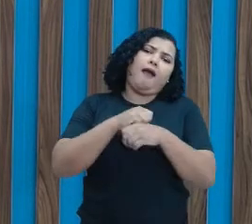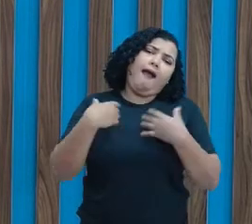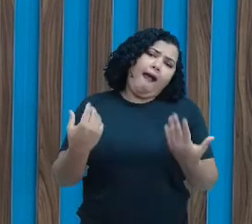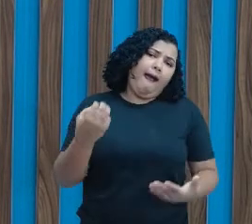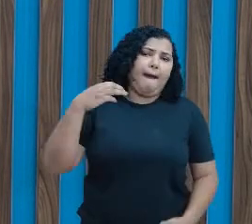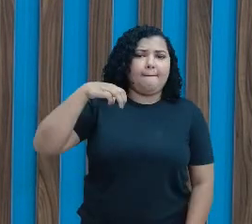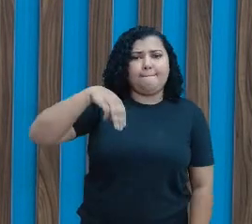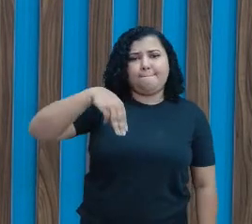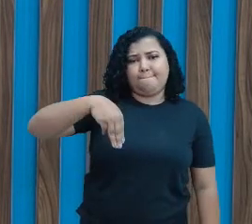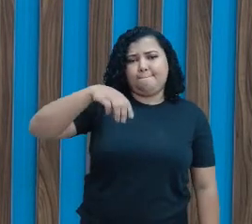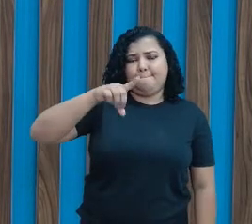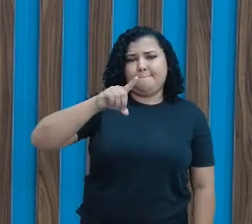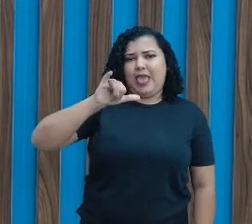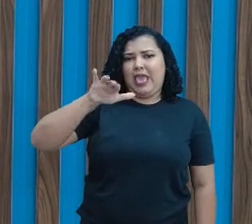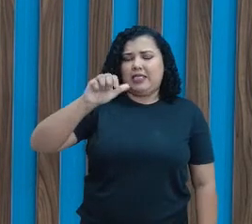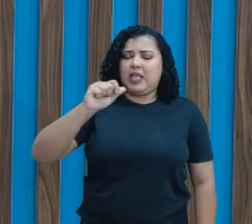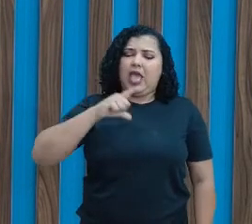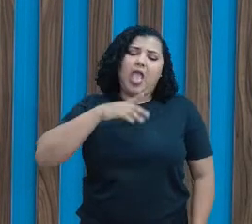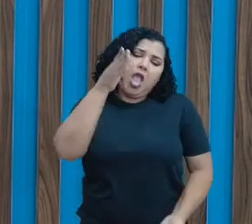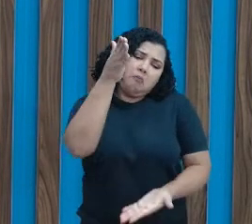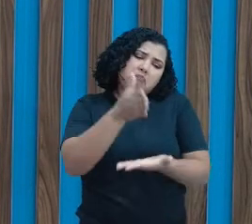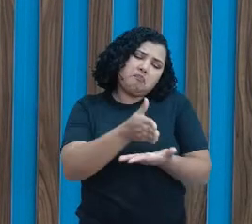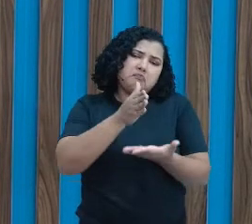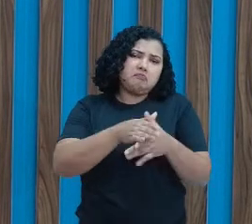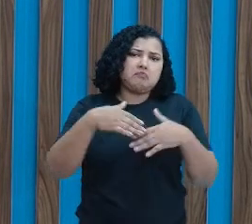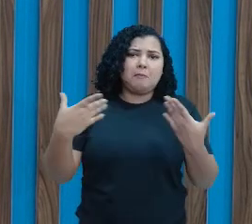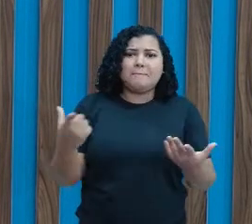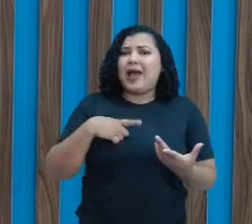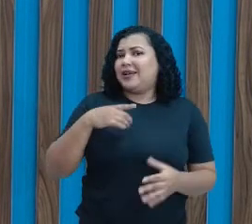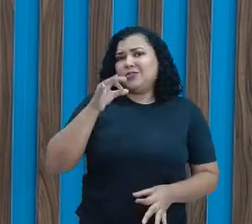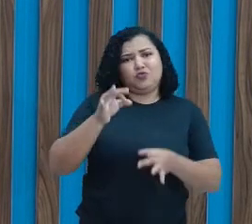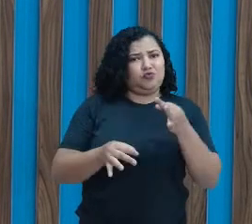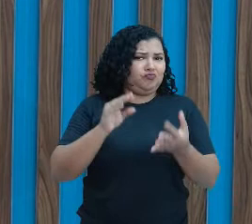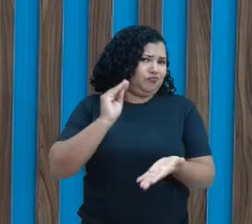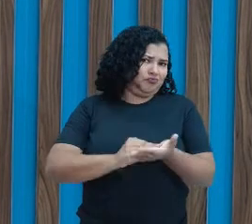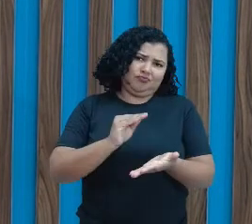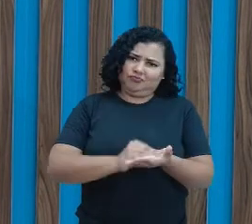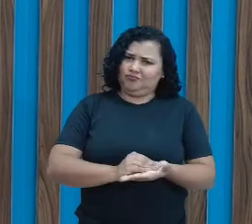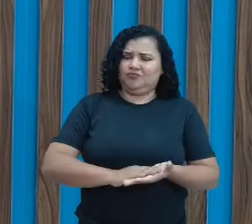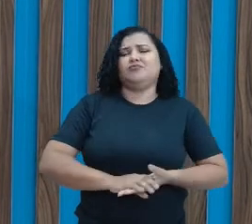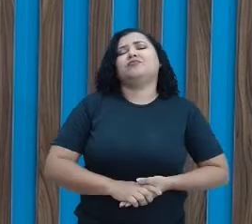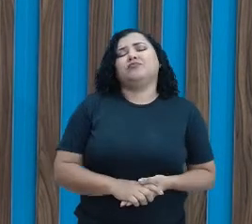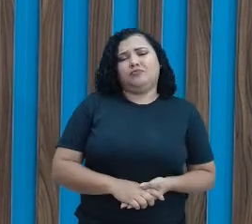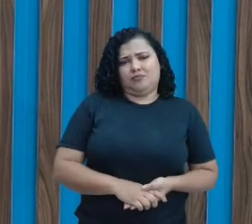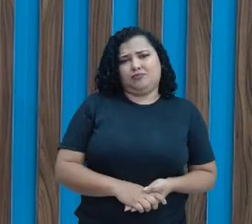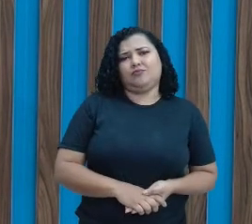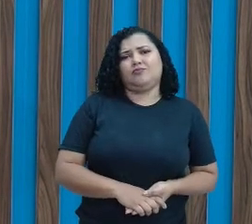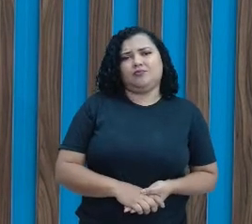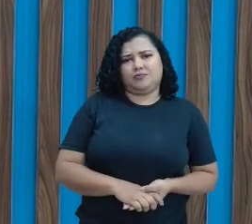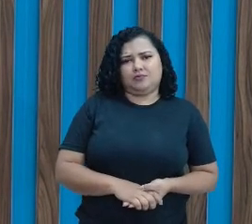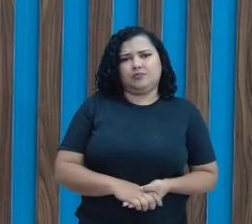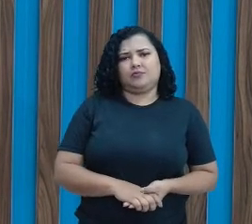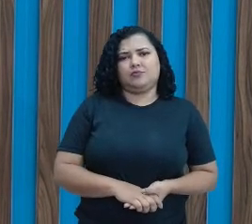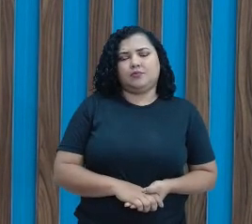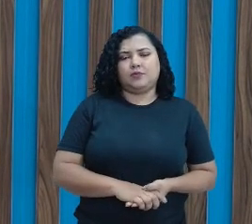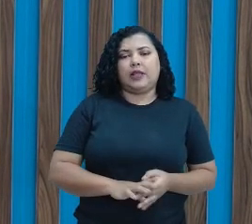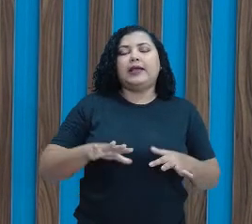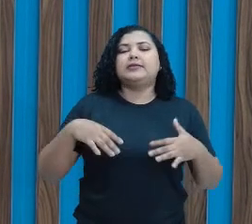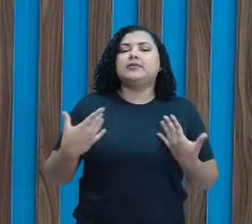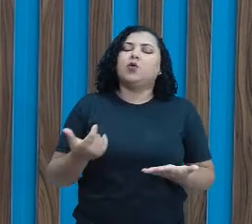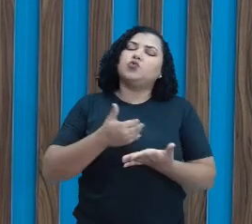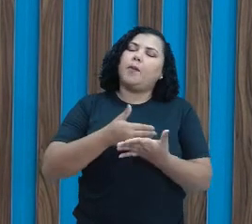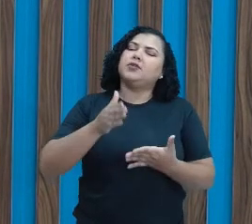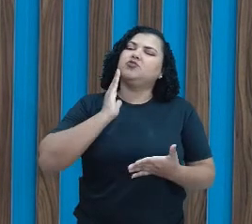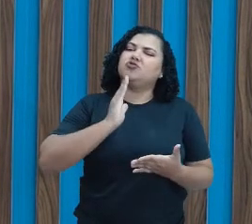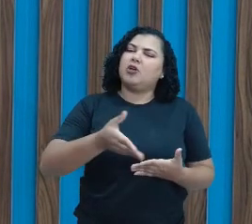valor, vai ser um valor que fica de fato no meio, mas que não corresponde nem ao valor muito alto e nem ao valor muito baixo. Então, a partir daí, a